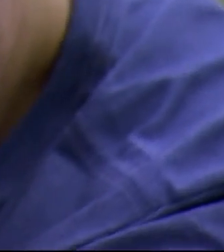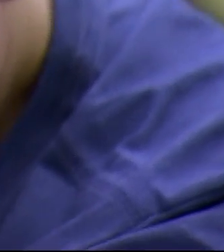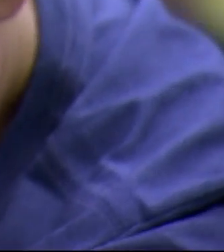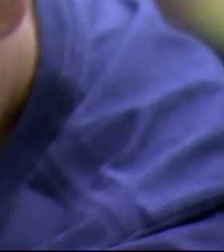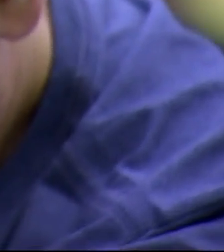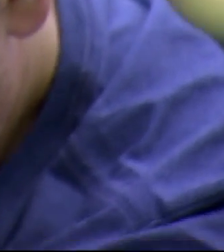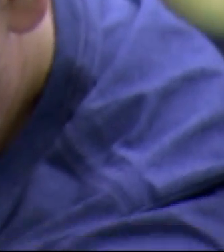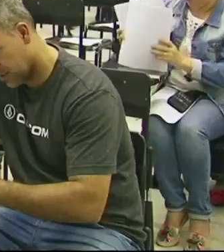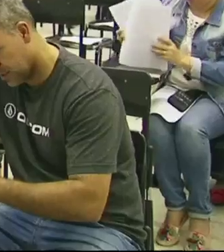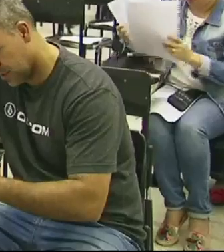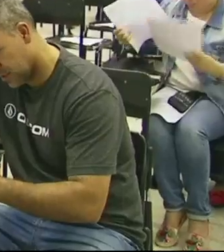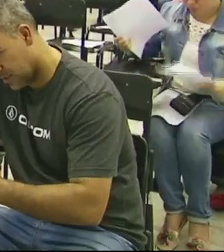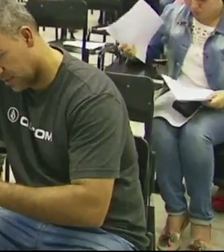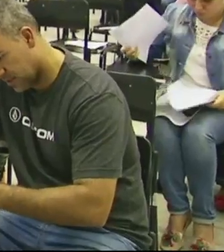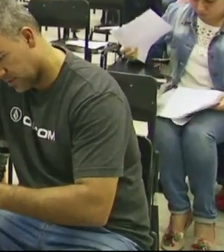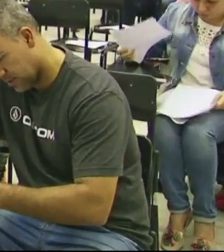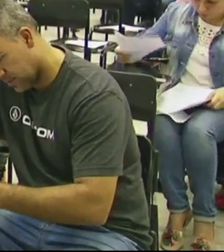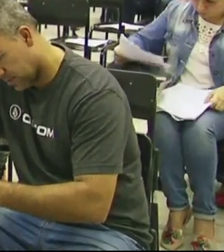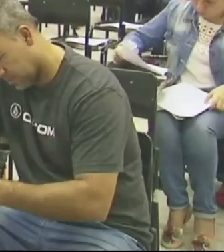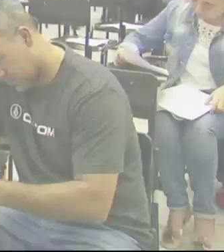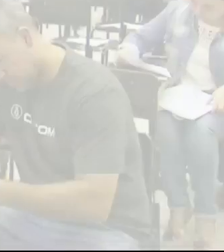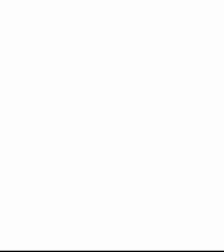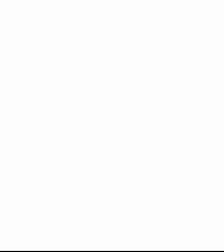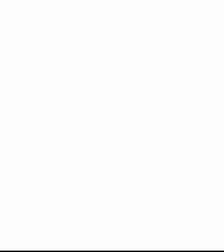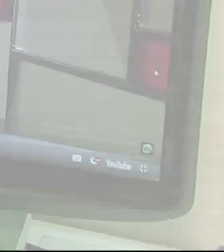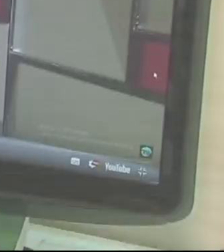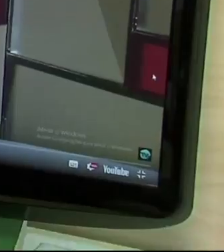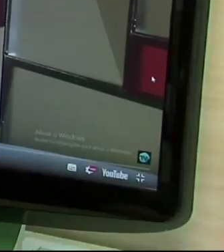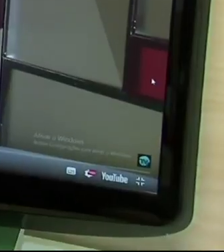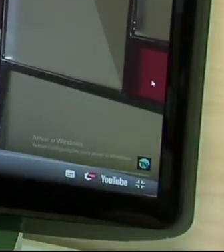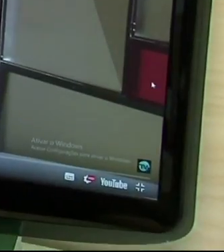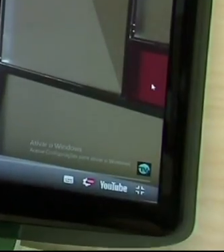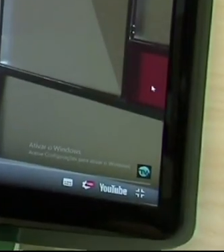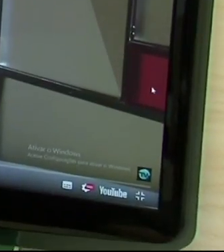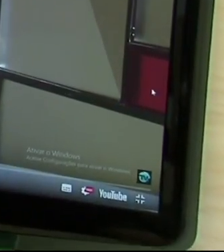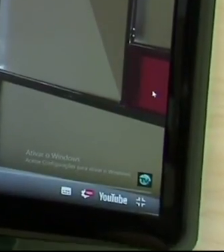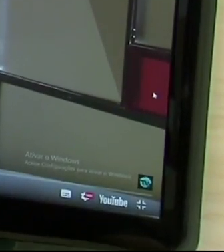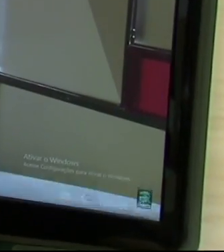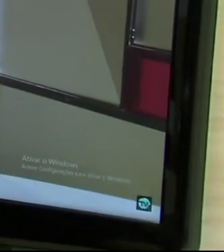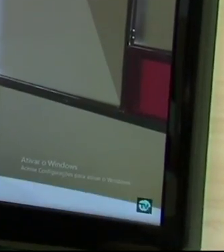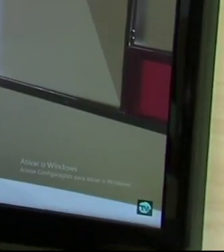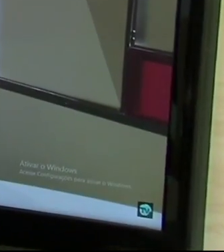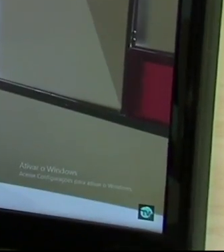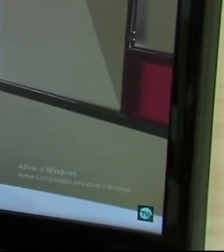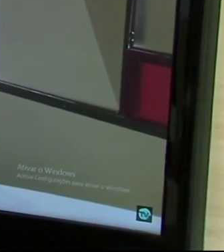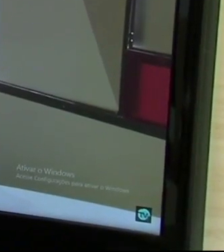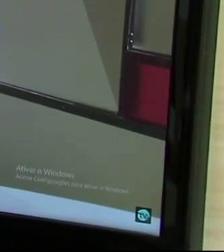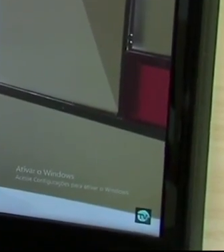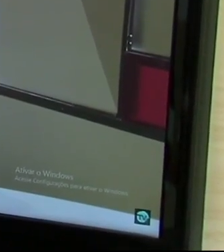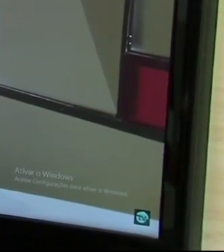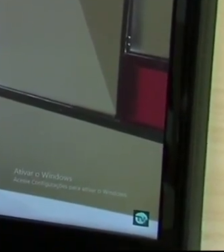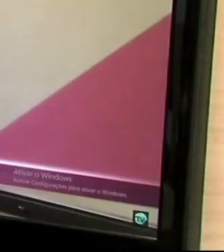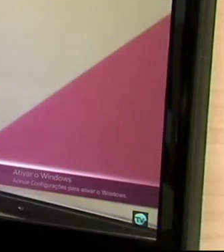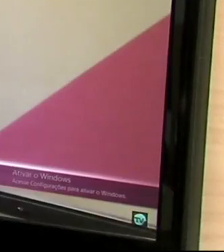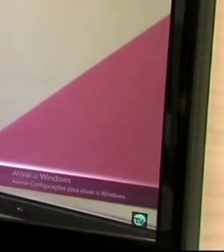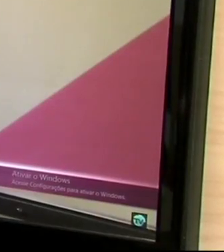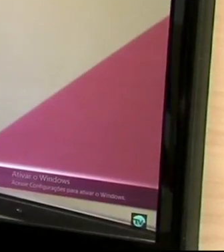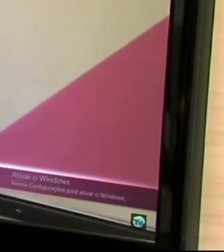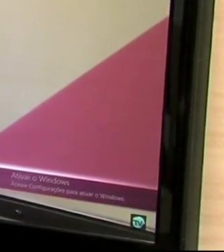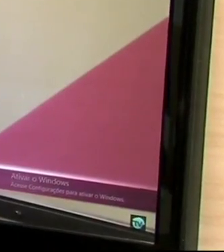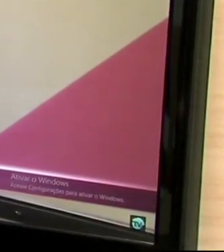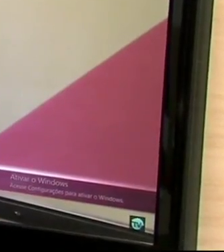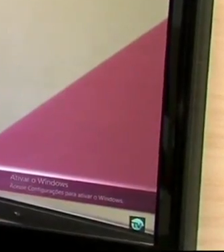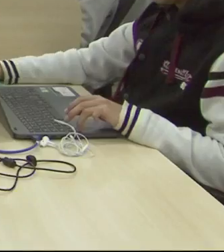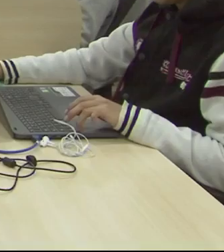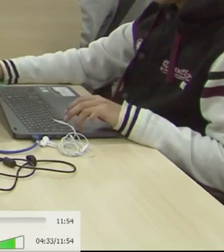da usp unesp e unicamp e além dos professores autores que são responsáveis pelo desenvolvimento